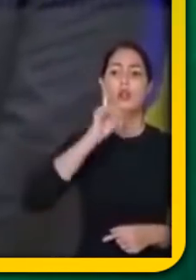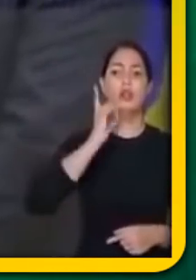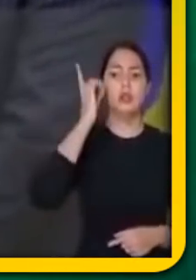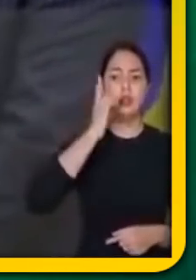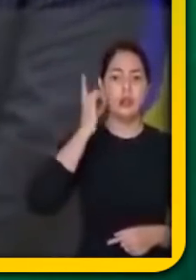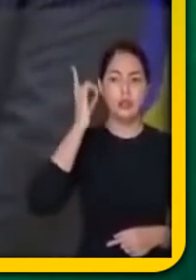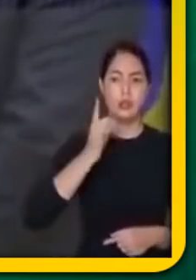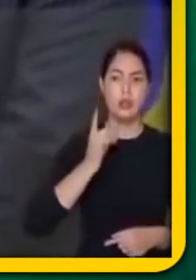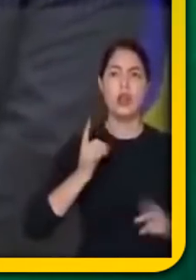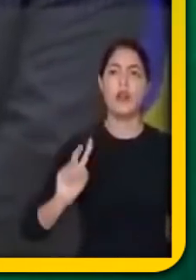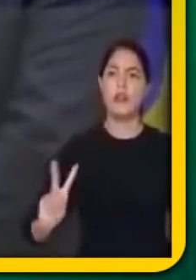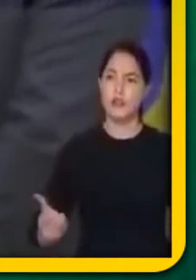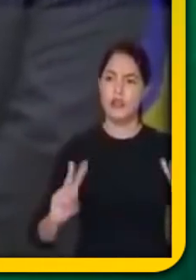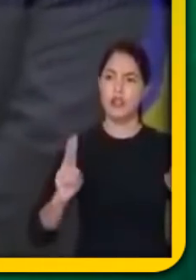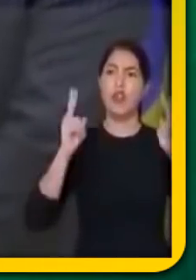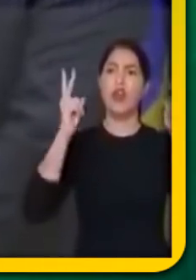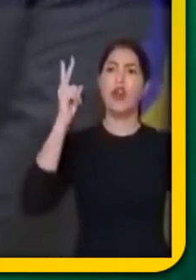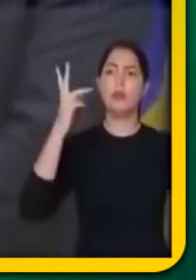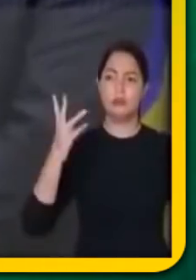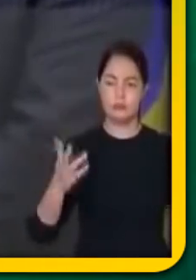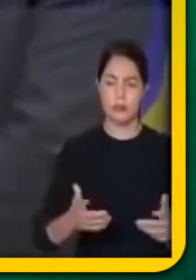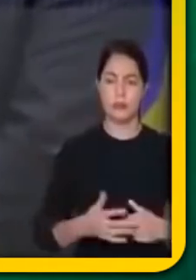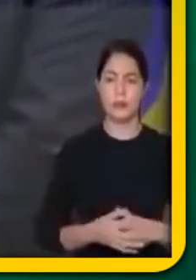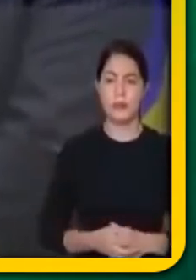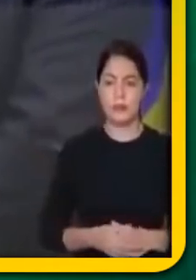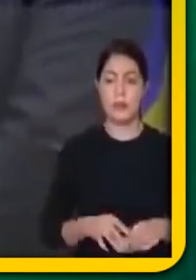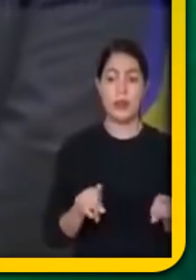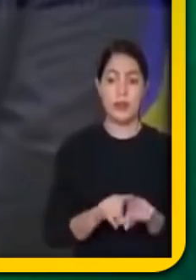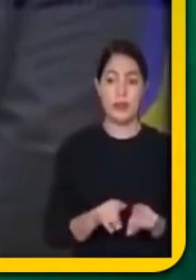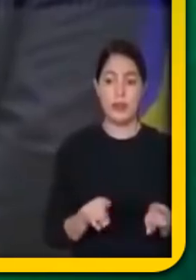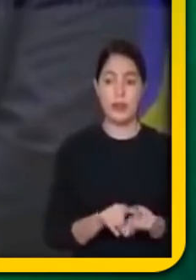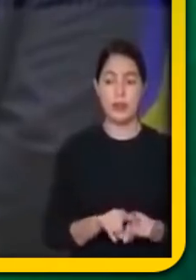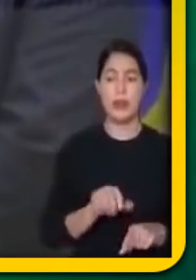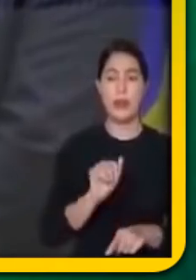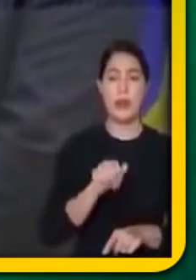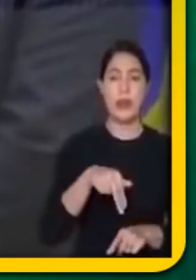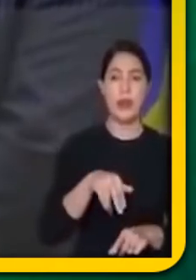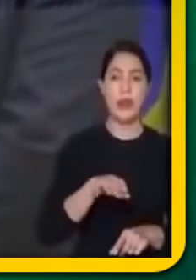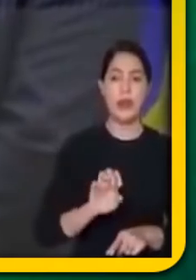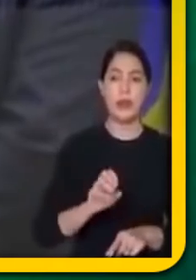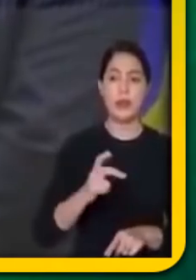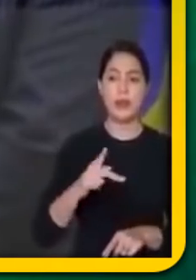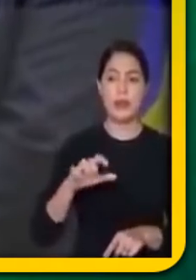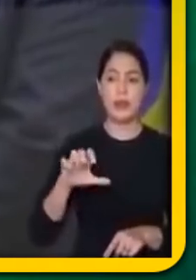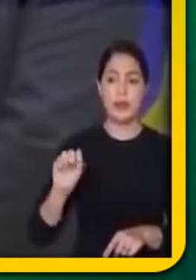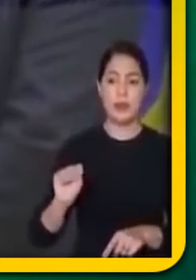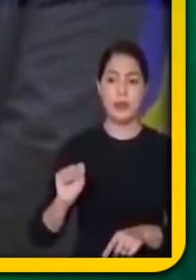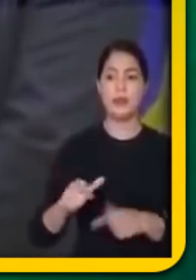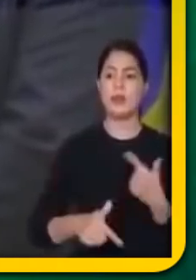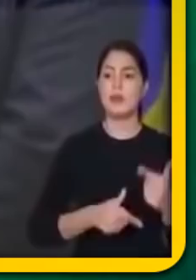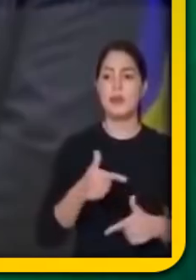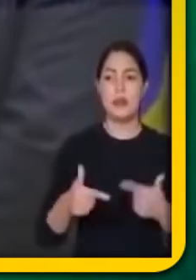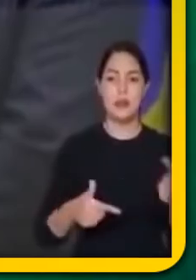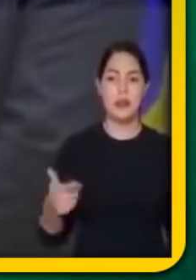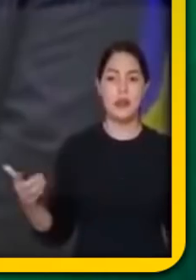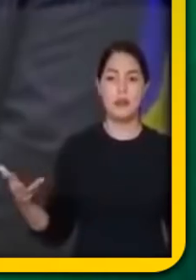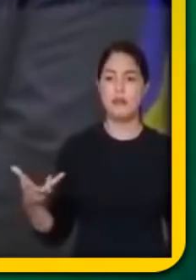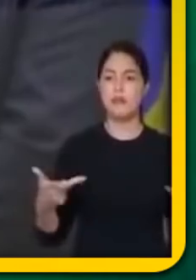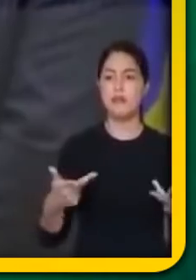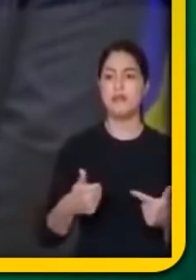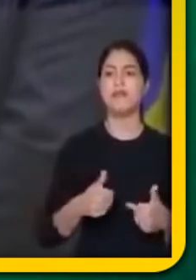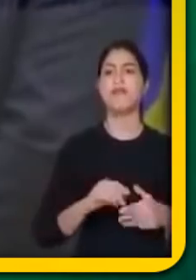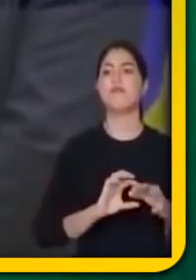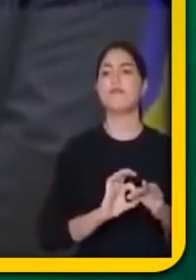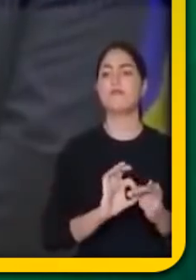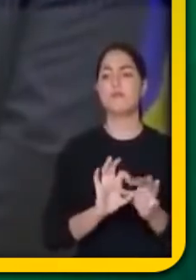de todos. Quero agradecer também a ANEPS. A ANEPS faz um grande trabalho em defesa dos correspondentes bancários do nosso país, que